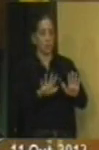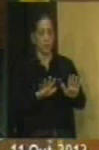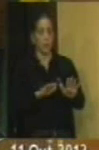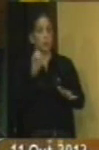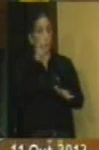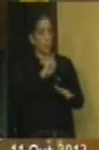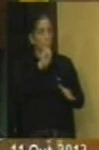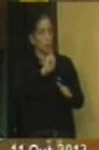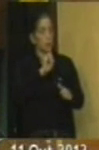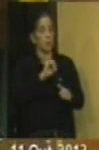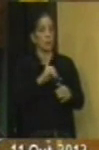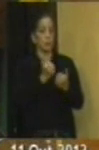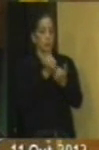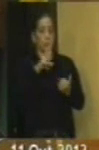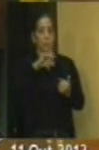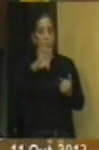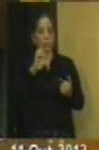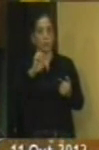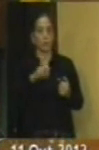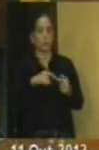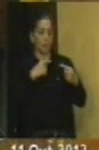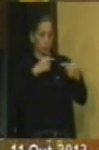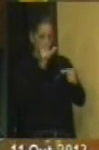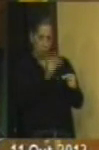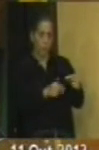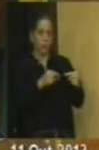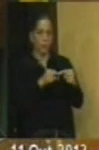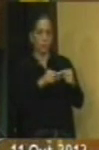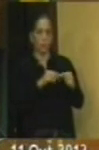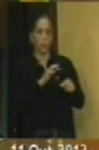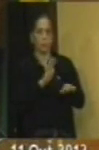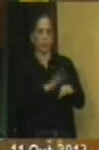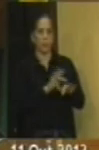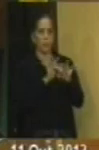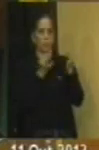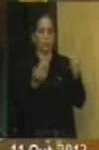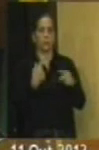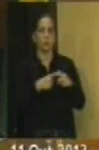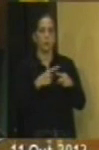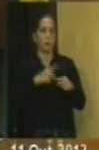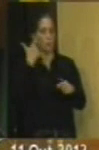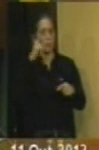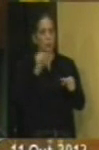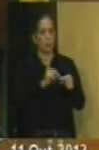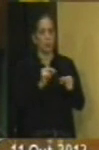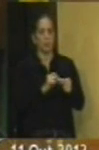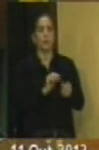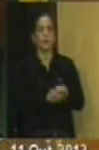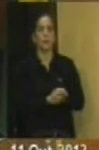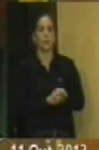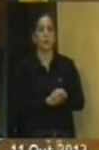cargo importante e você lembra deve se comportar e tem um comportamento mais humilde porque a vitória faz isso com a gente